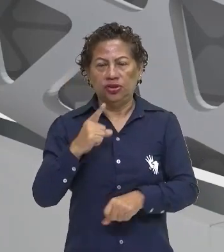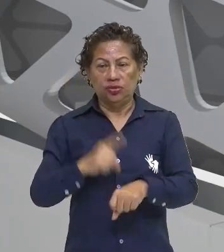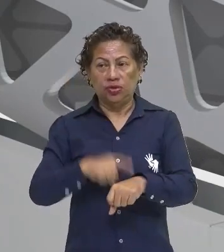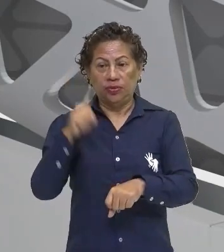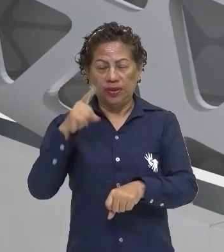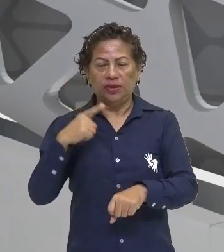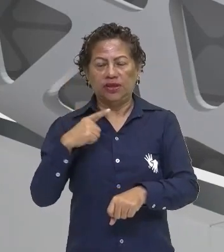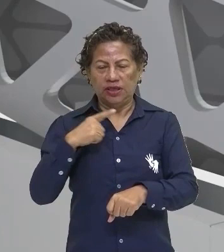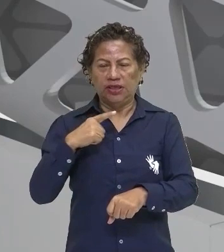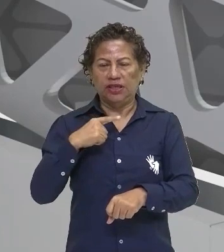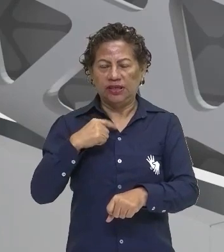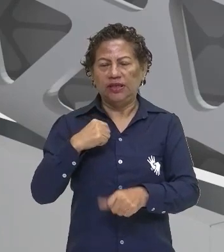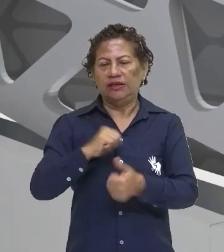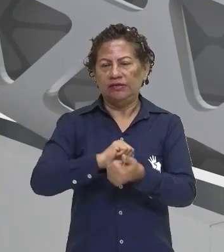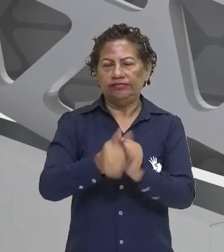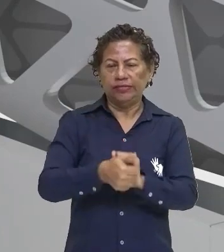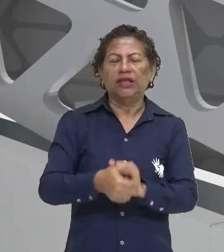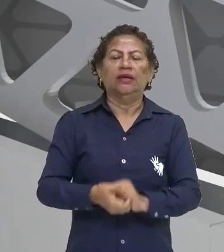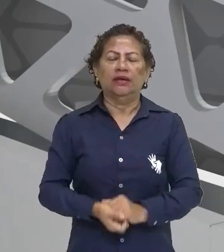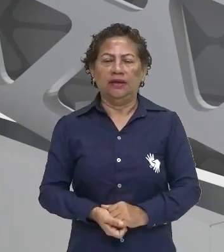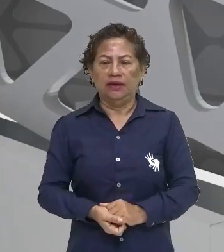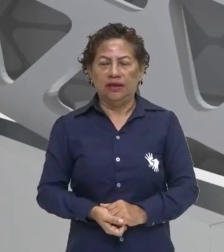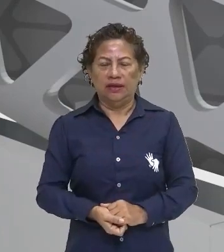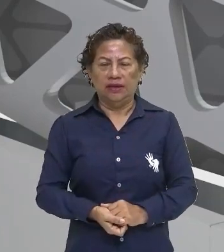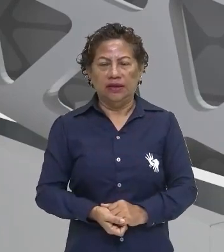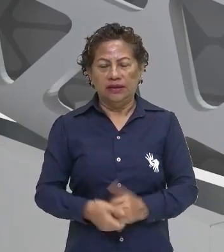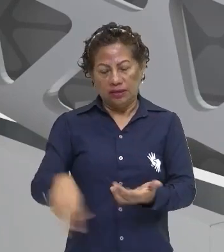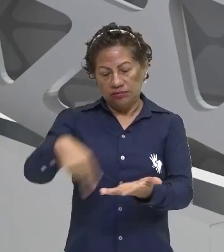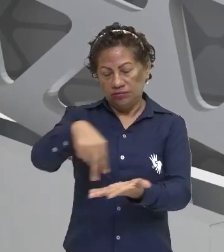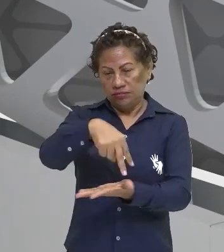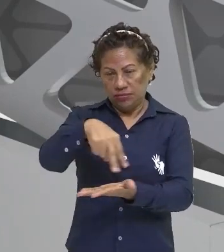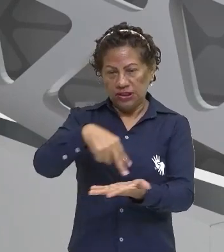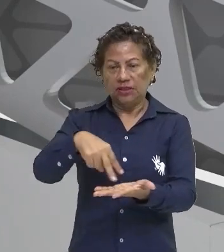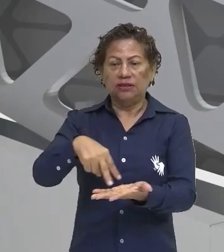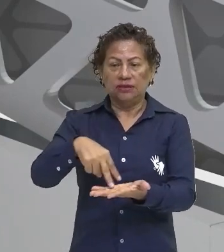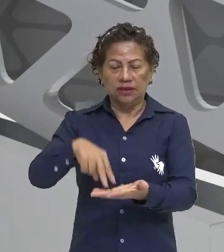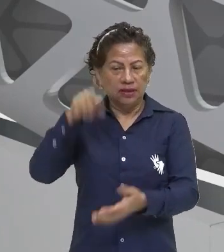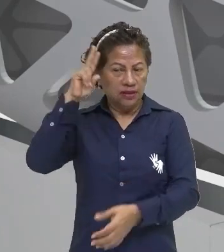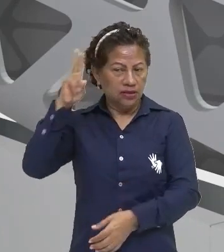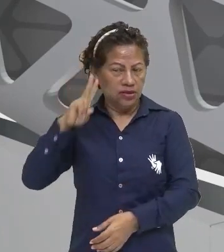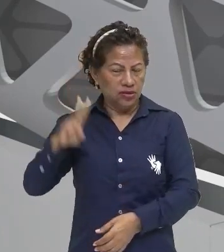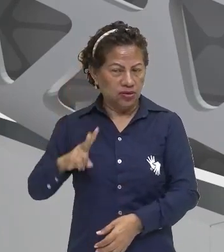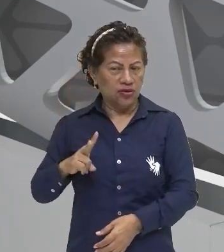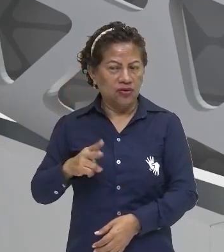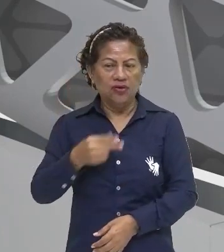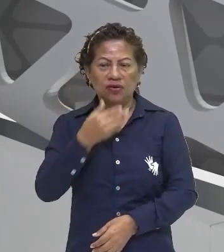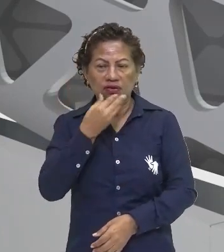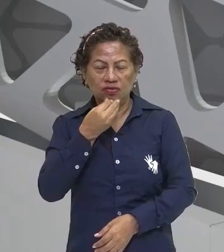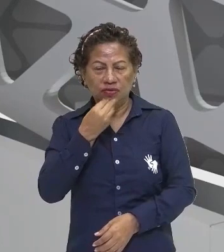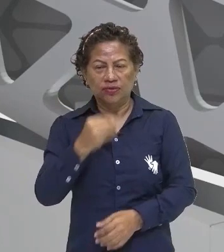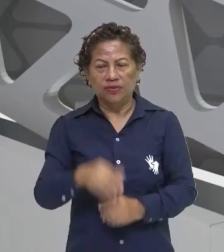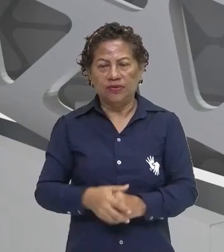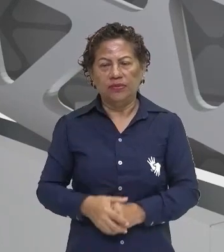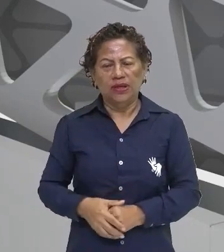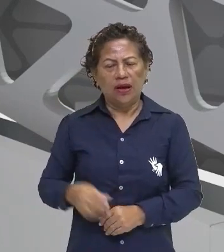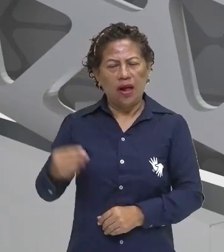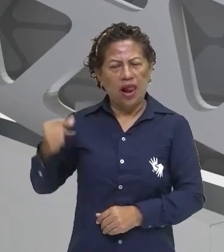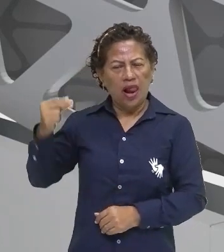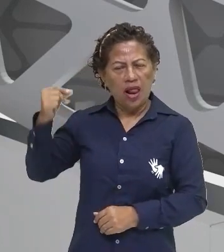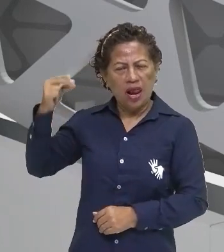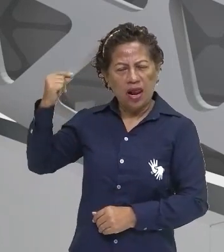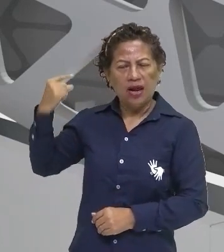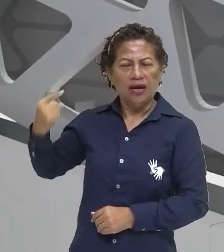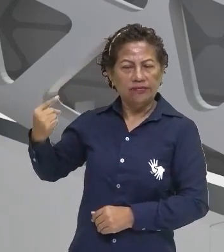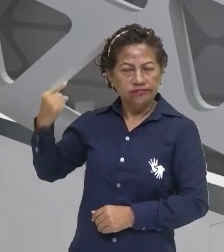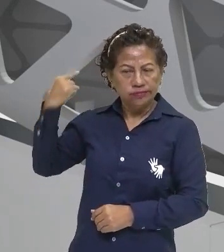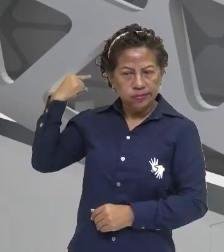jogos. Então, a dança, ela faz parte da história do homem. Não que naquela época já se dançava-se